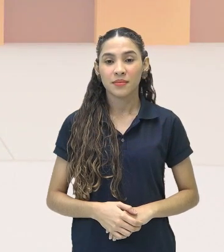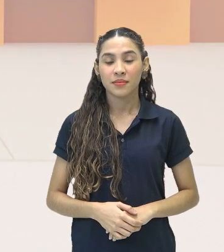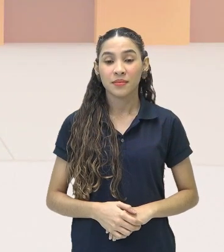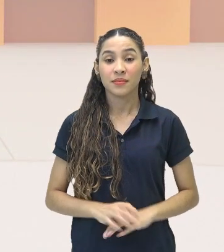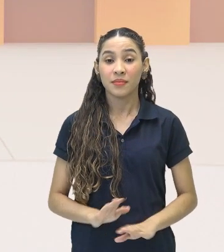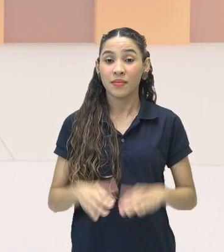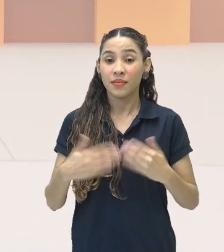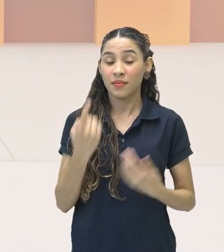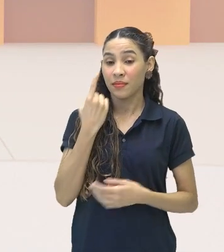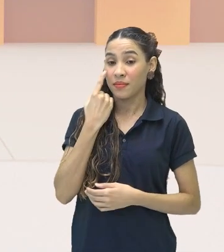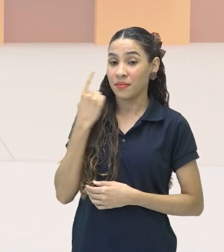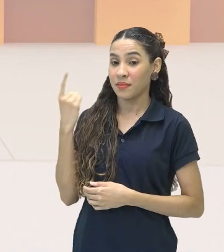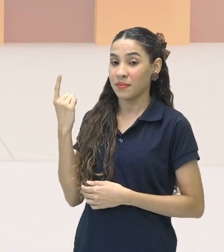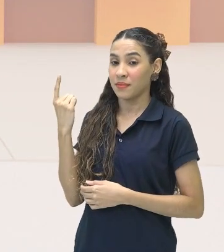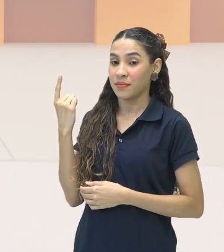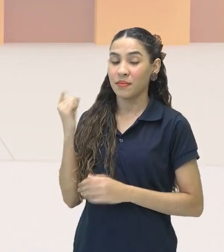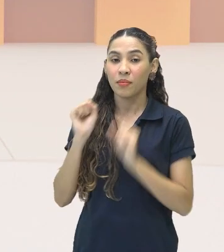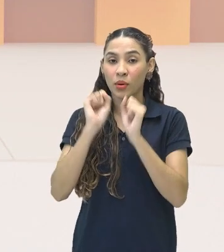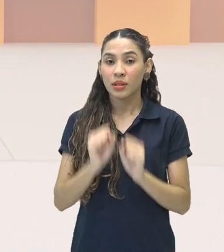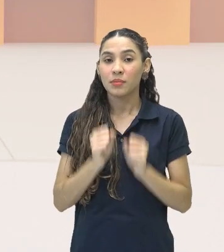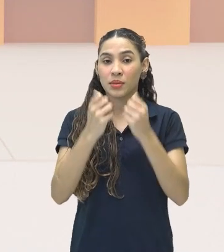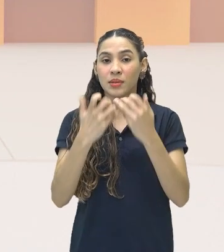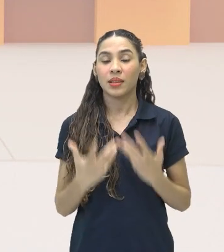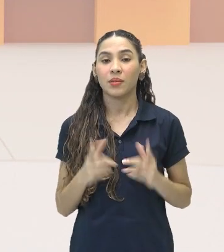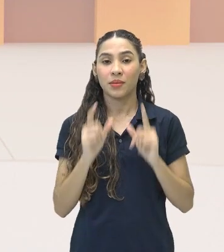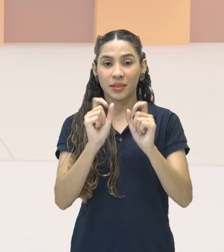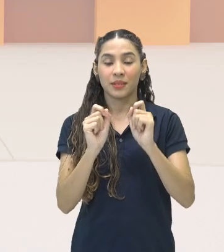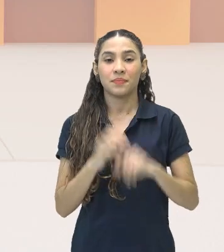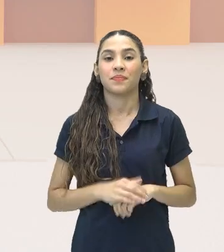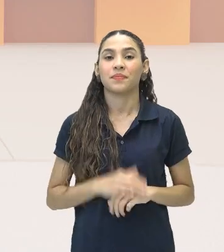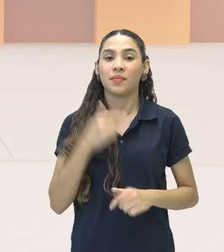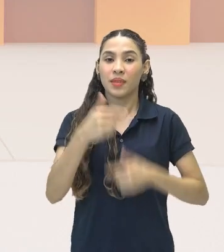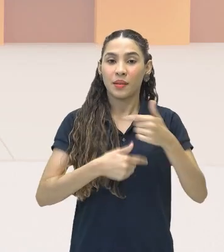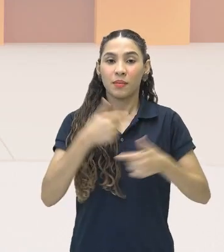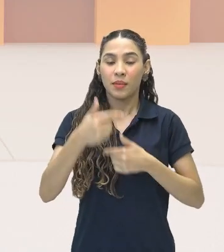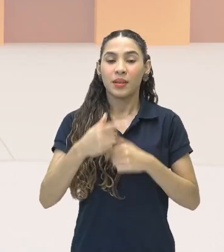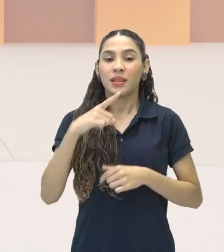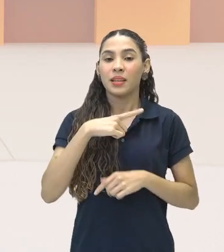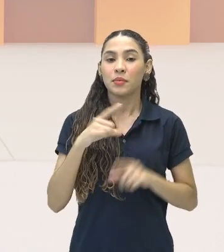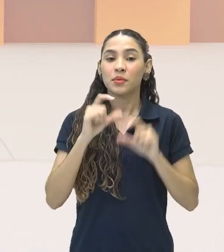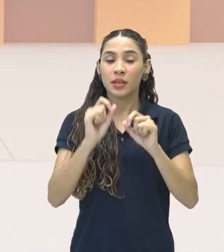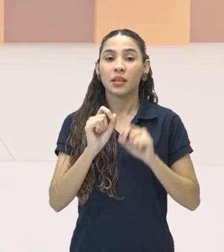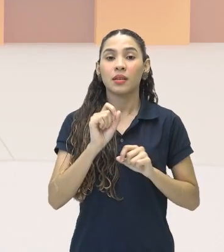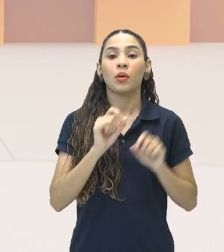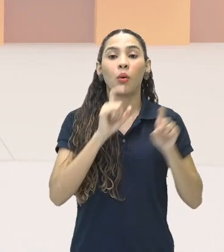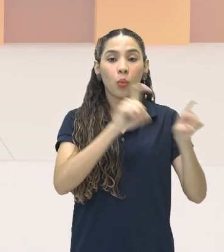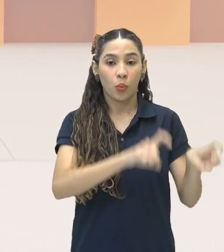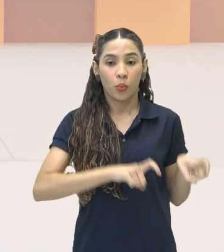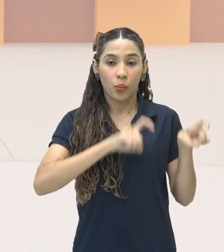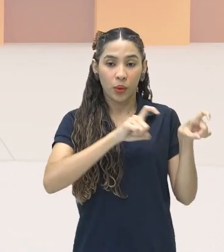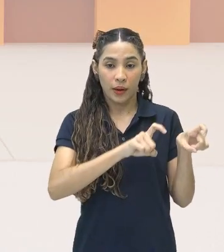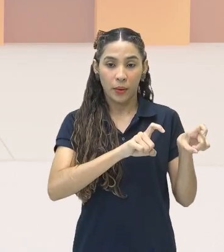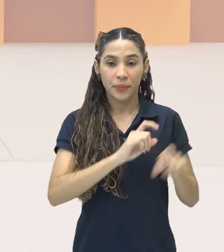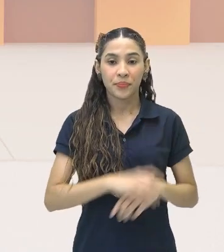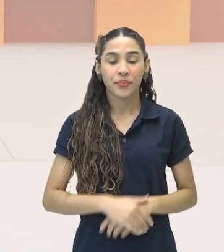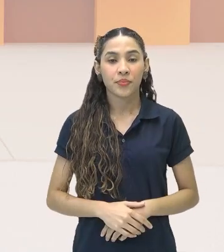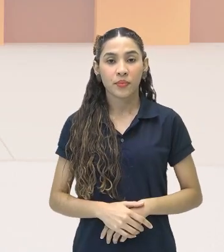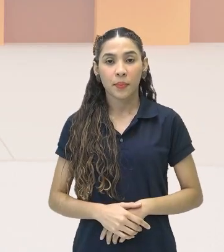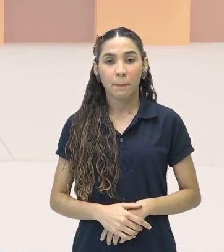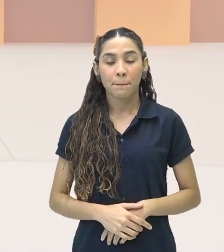E aqui nós podemos, então, falar um pouco desse trabalho. Nós temos aqui o trabalho rural,